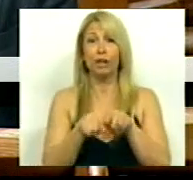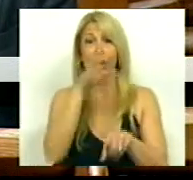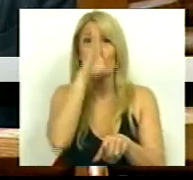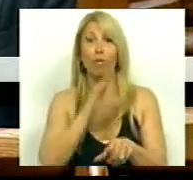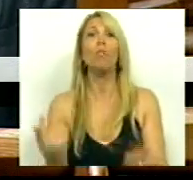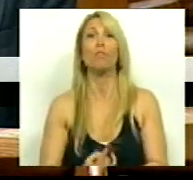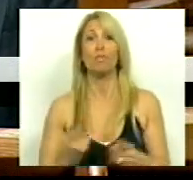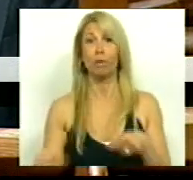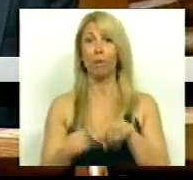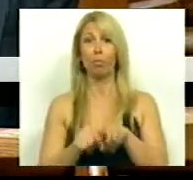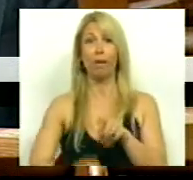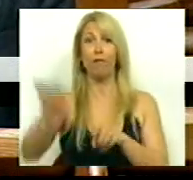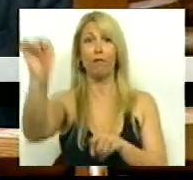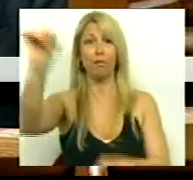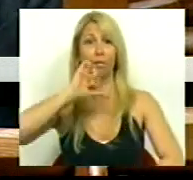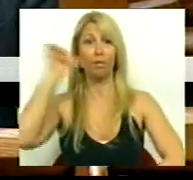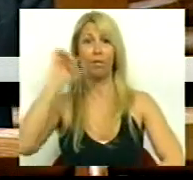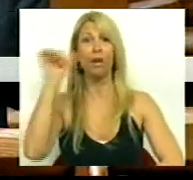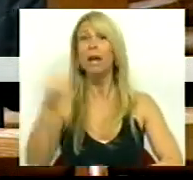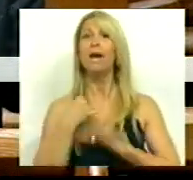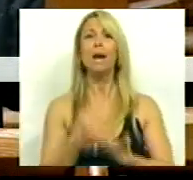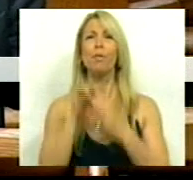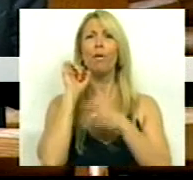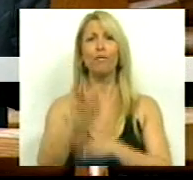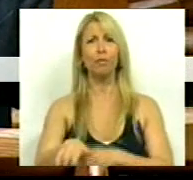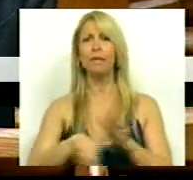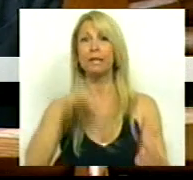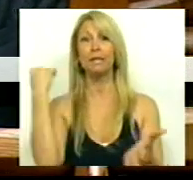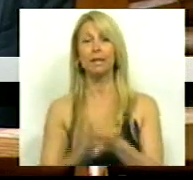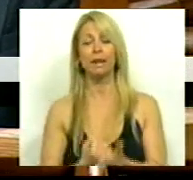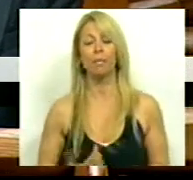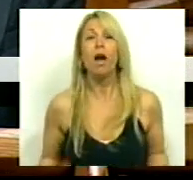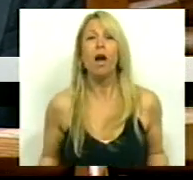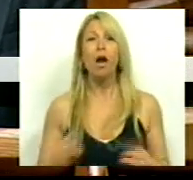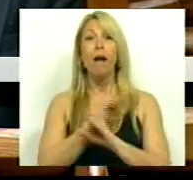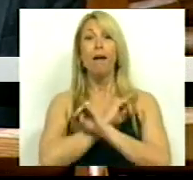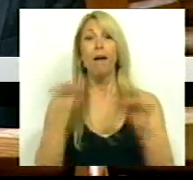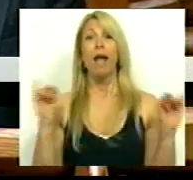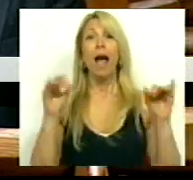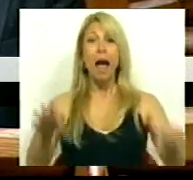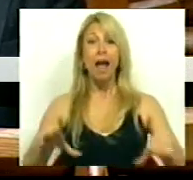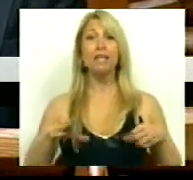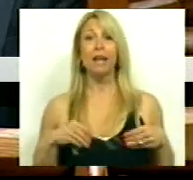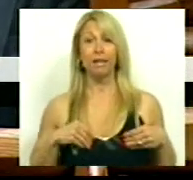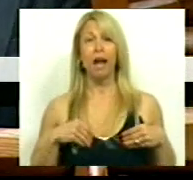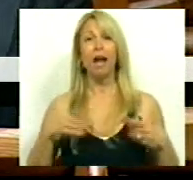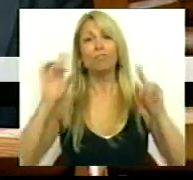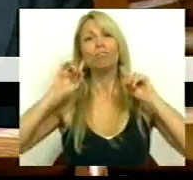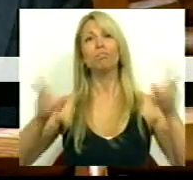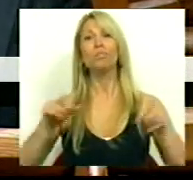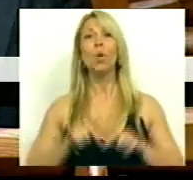sua política e teve sempre o seu apoio. O que não é aceitável é que se